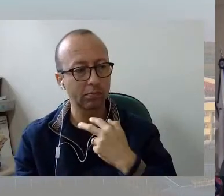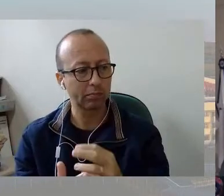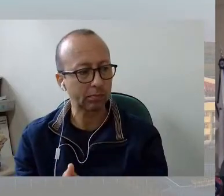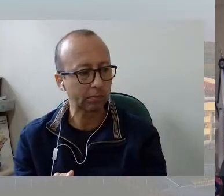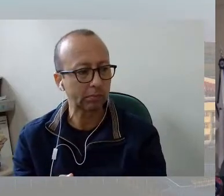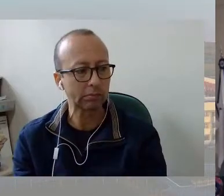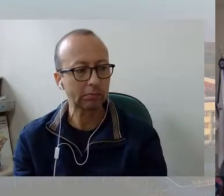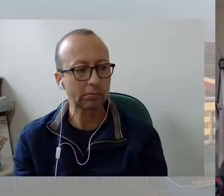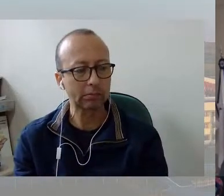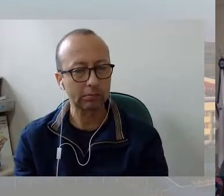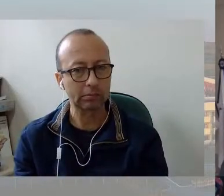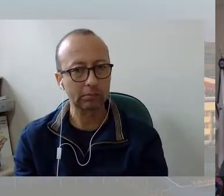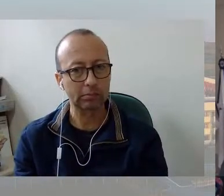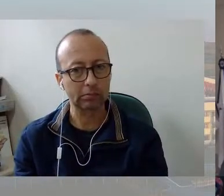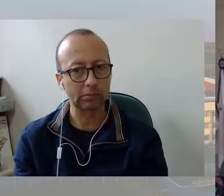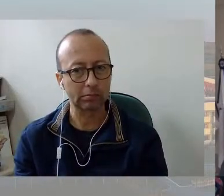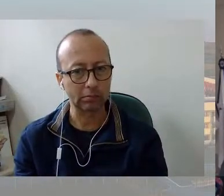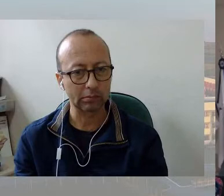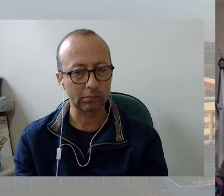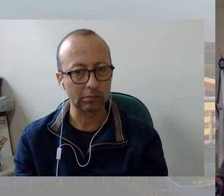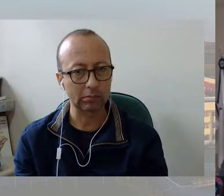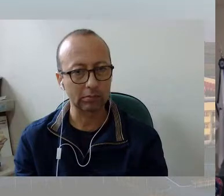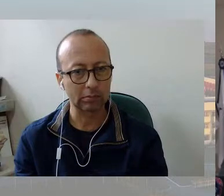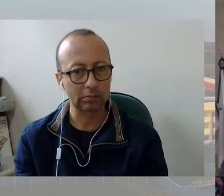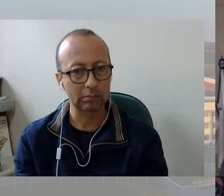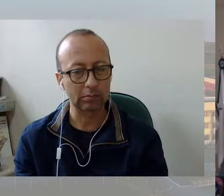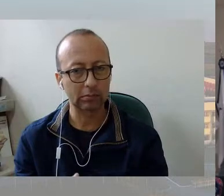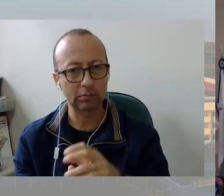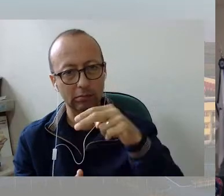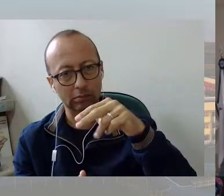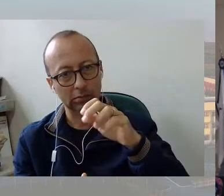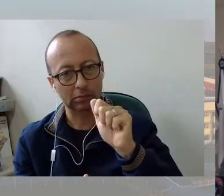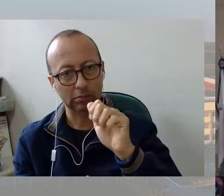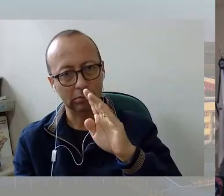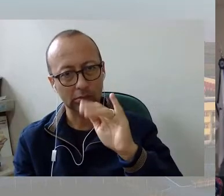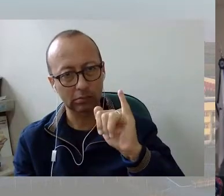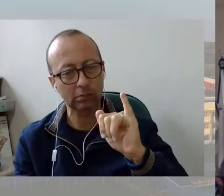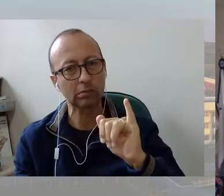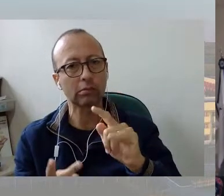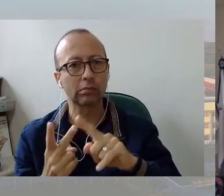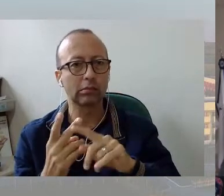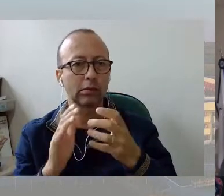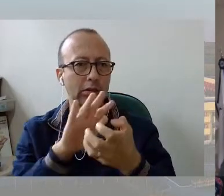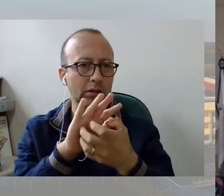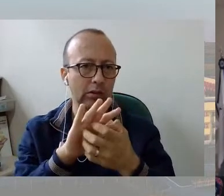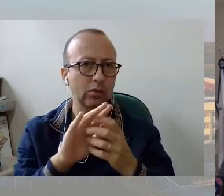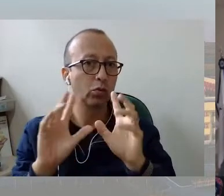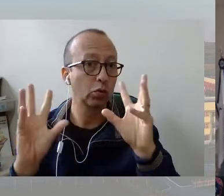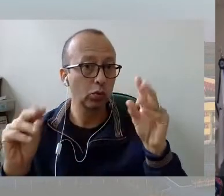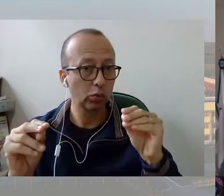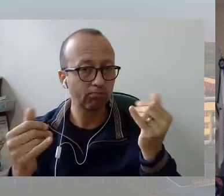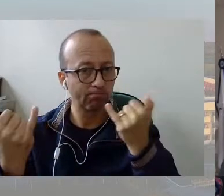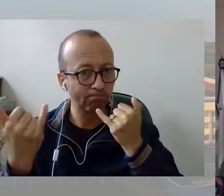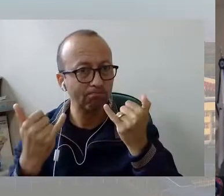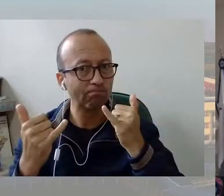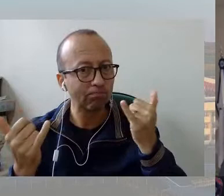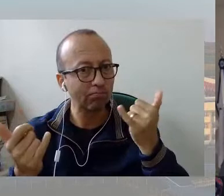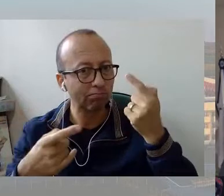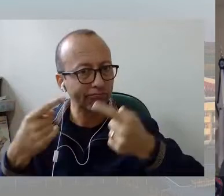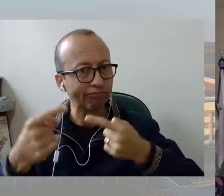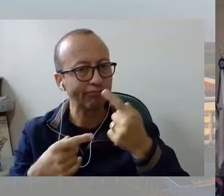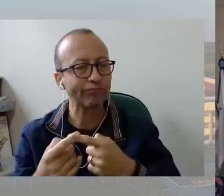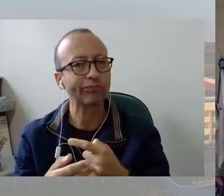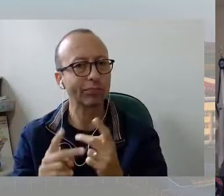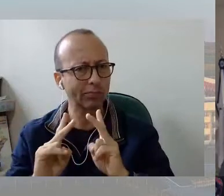hoje, de uma forma direta ou indireta, os NEABs e os campos aqui que foram citados nos trouxeram. Precisamos